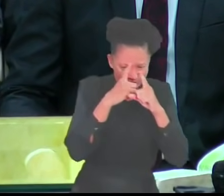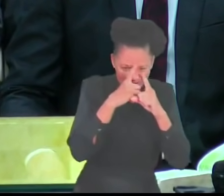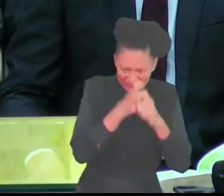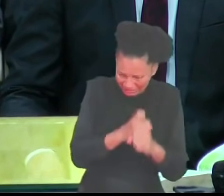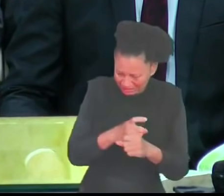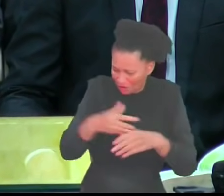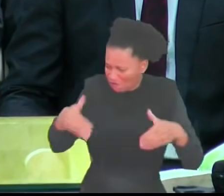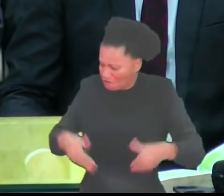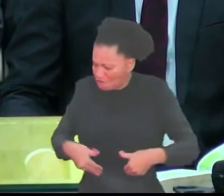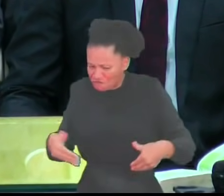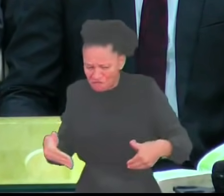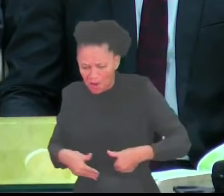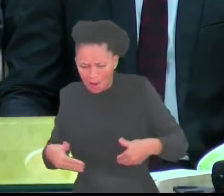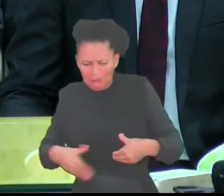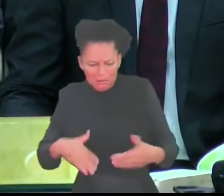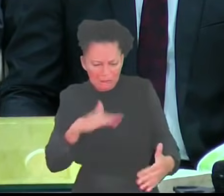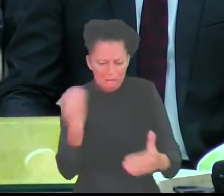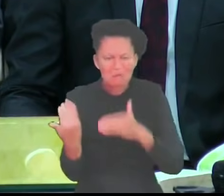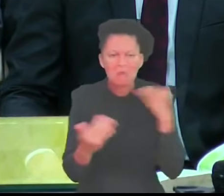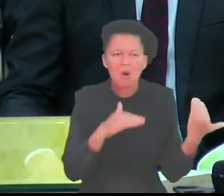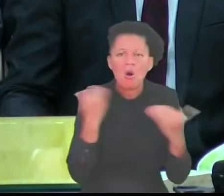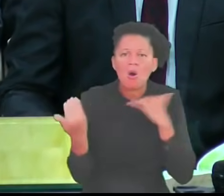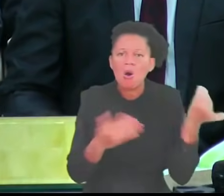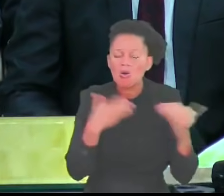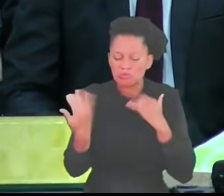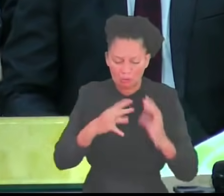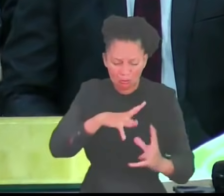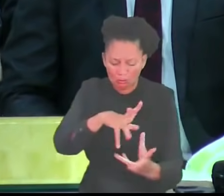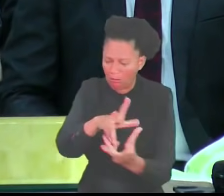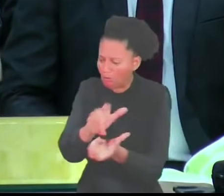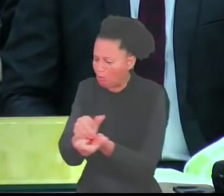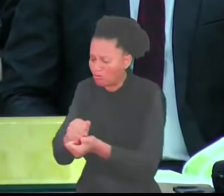de fome, o mundo está num deserto, irmãos.